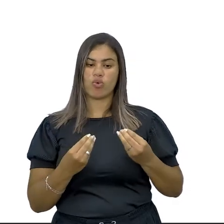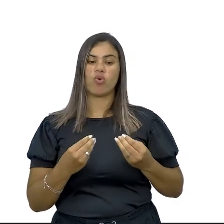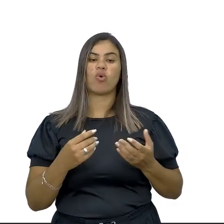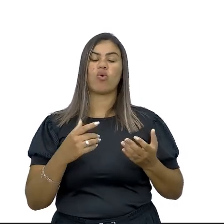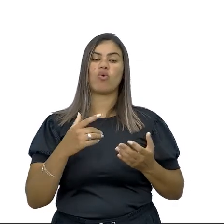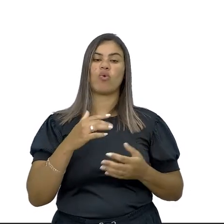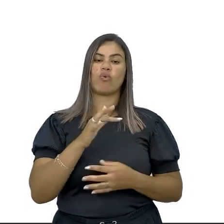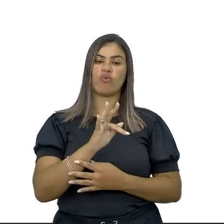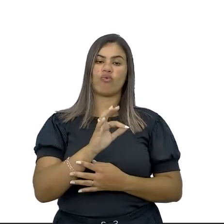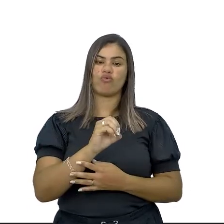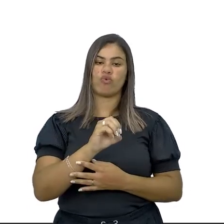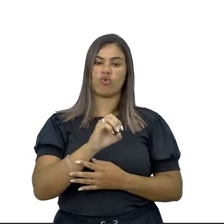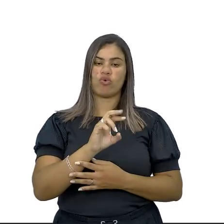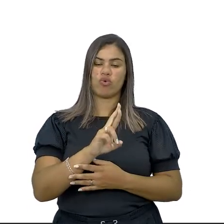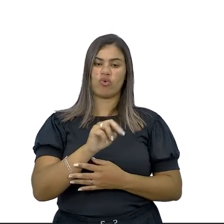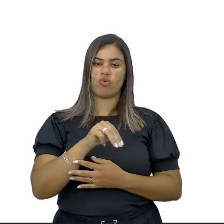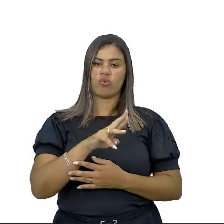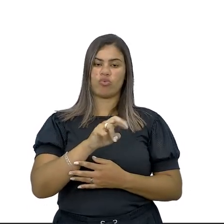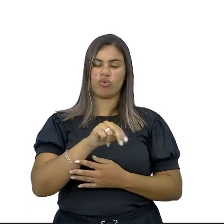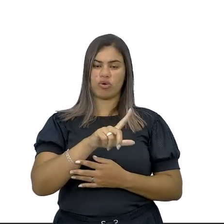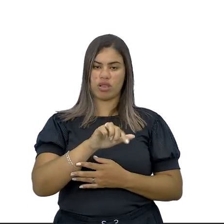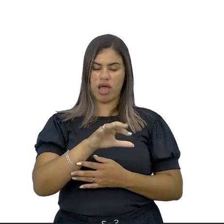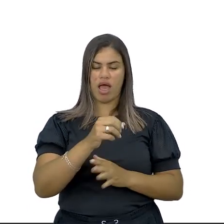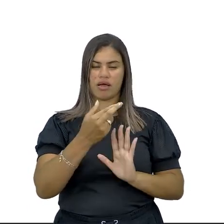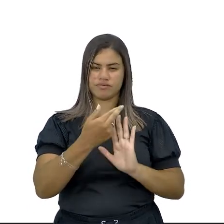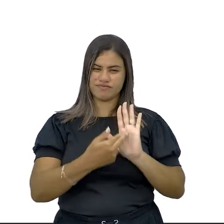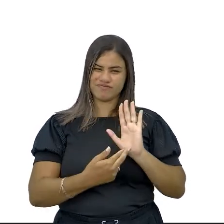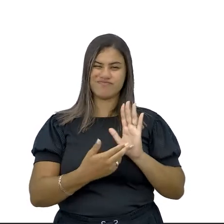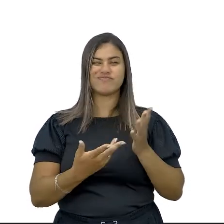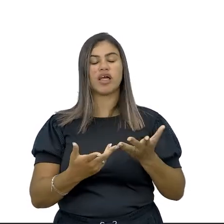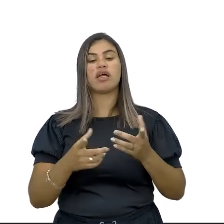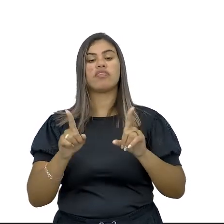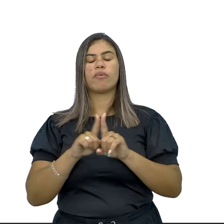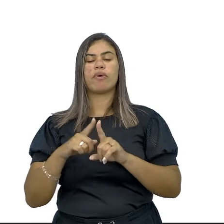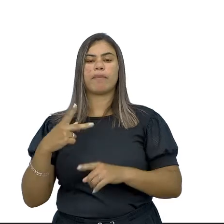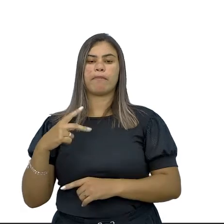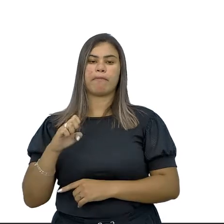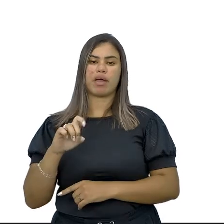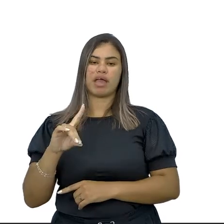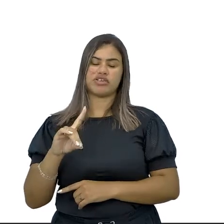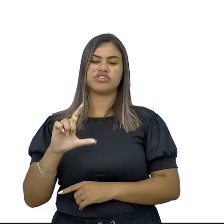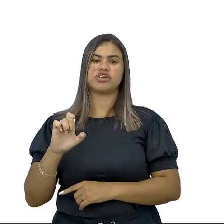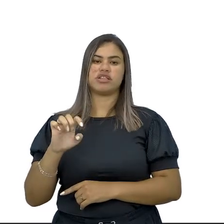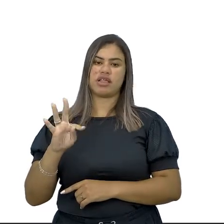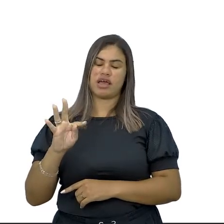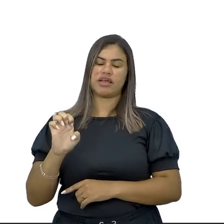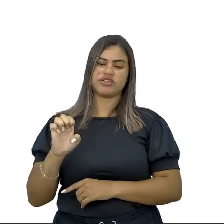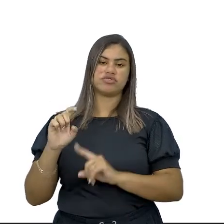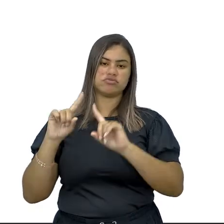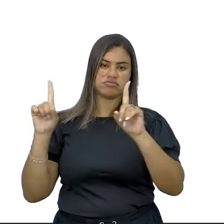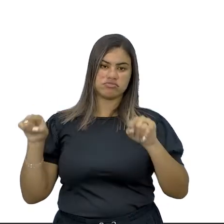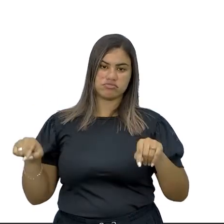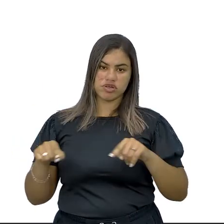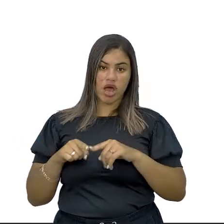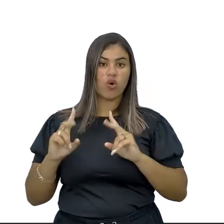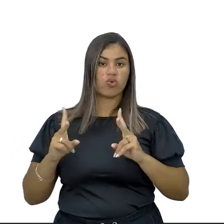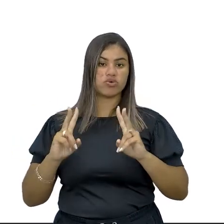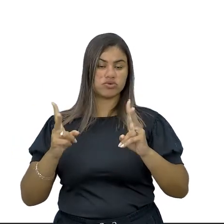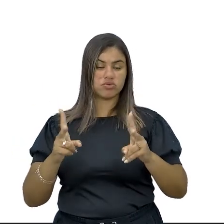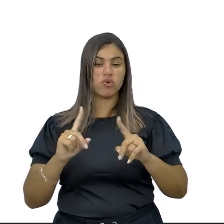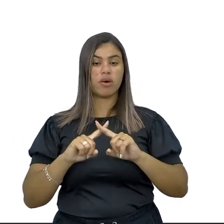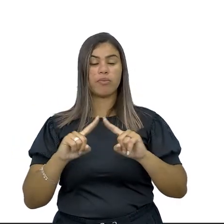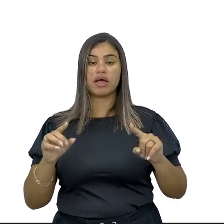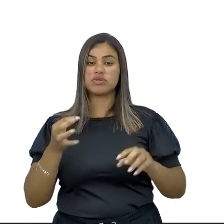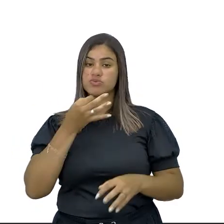formulário quanto o Padlet, o mural, eles serão mantidos, né, mas nós queremos ouvir a opinião de vocês e saber